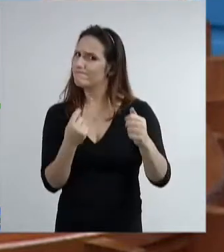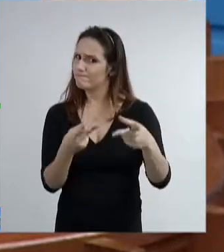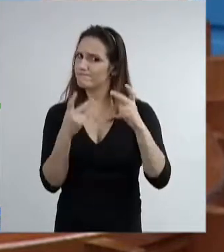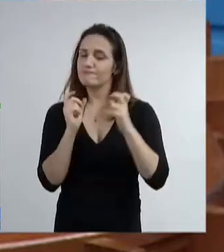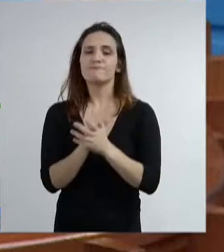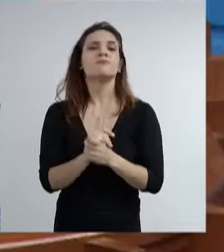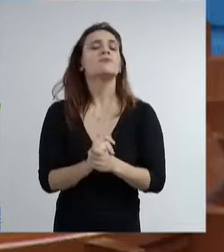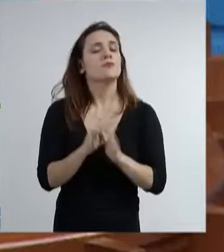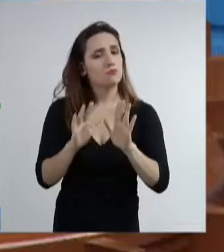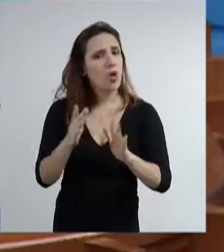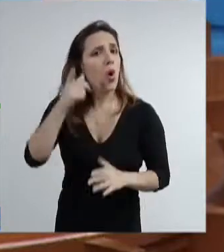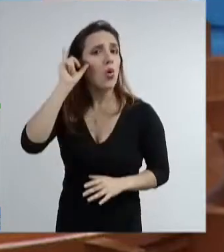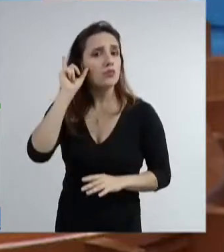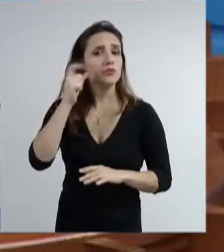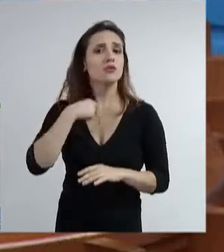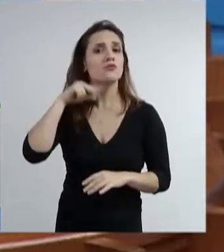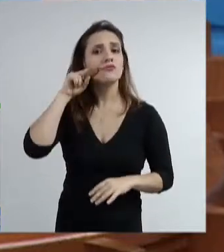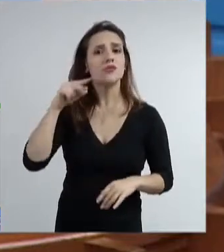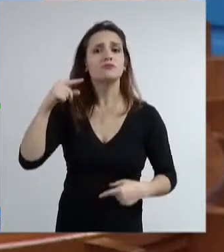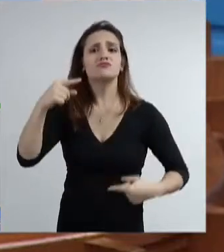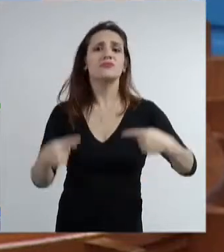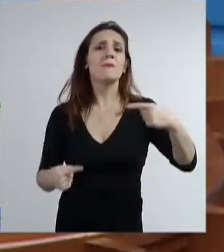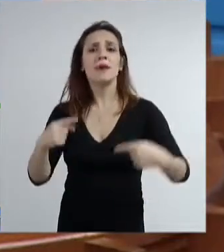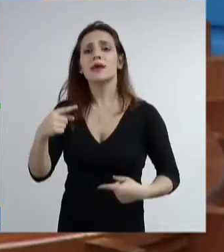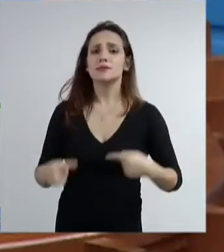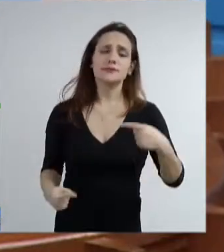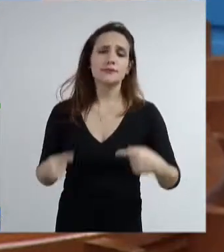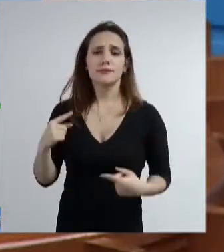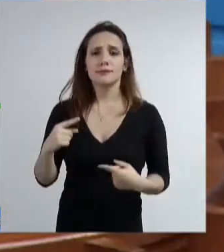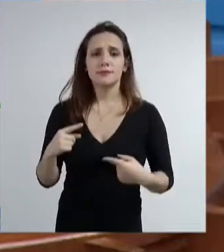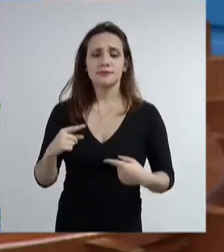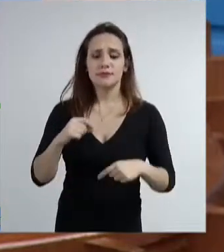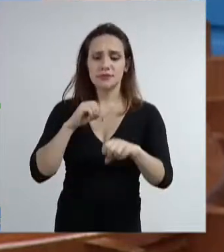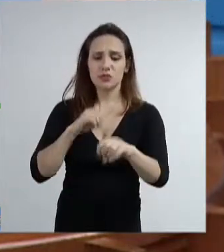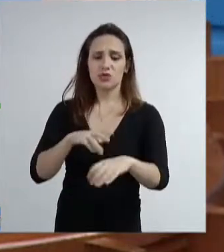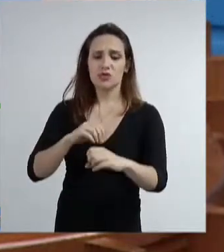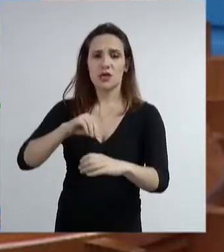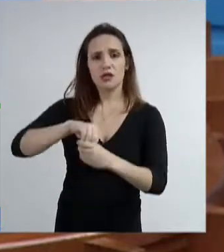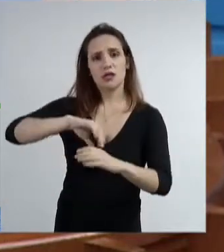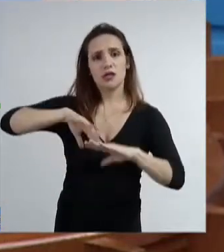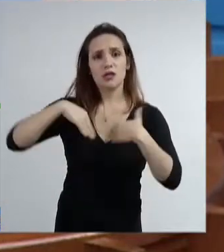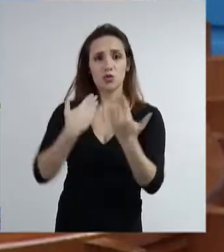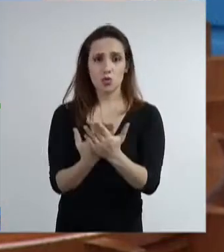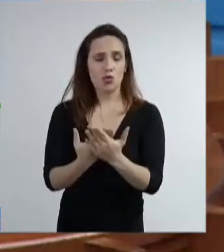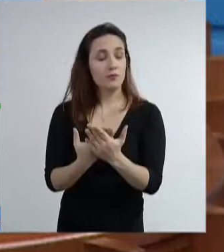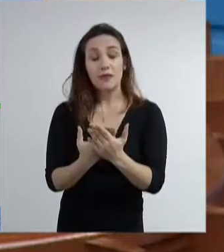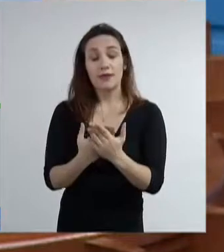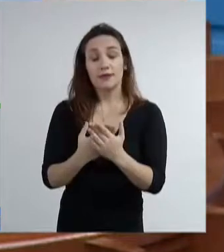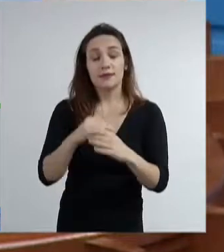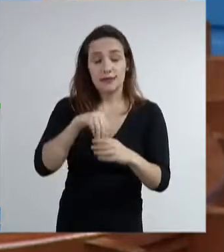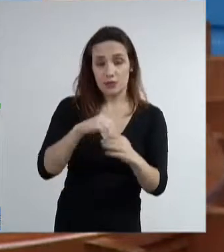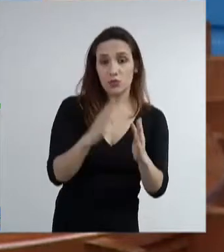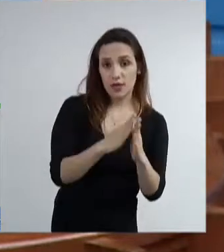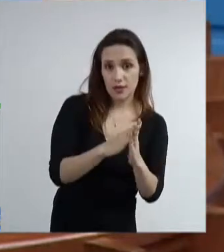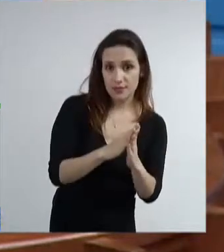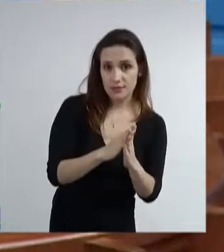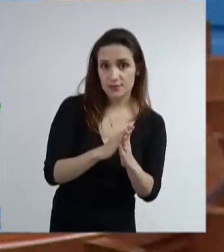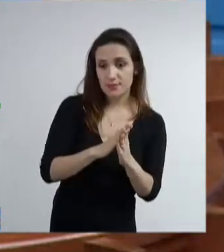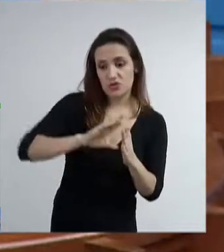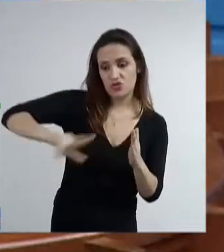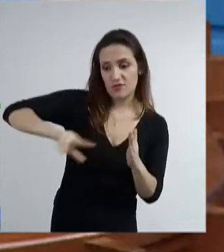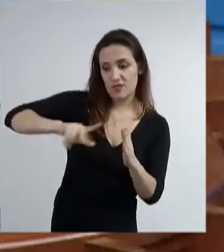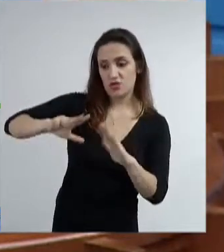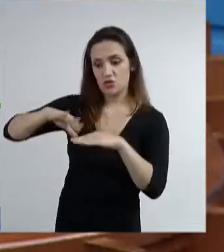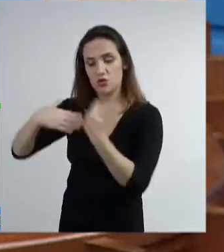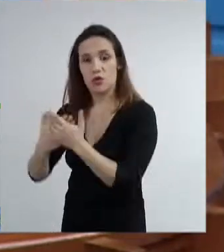questão da educação feita em casa, da educação feita na escola. Porque existe